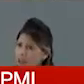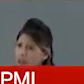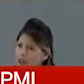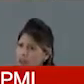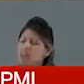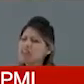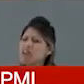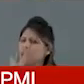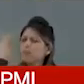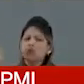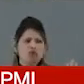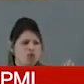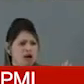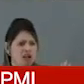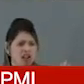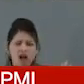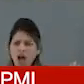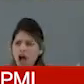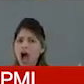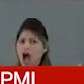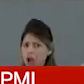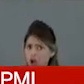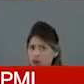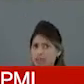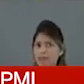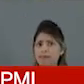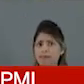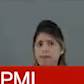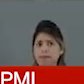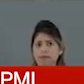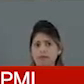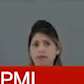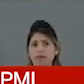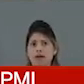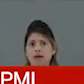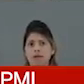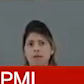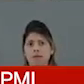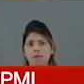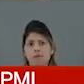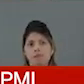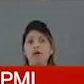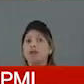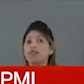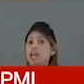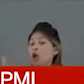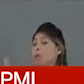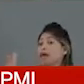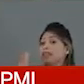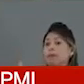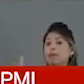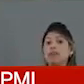E agora, com relação às várias acusações que nós estamos recebendo aqui, inclusive vi de um senador, de um deputado, né,